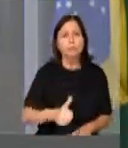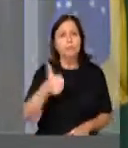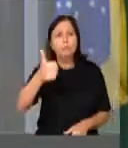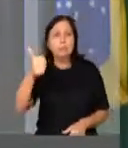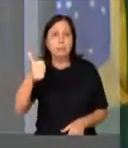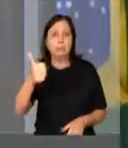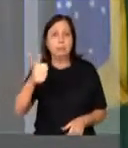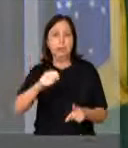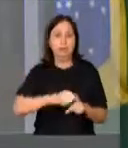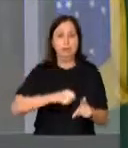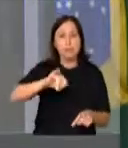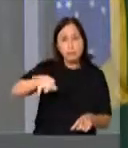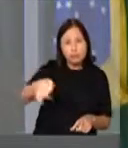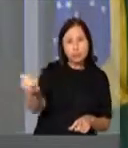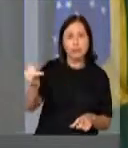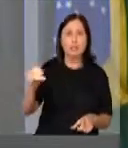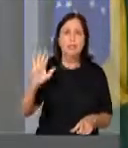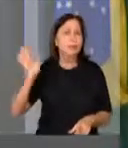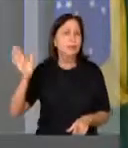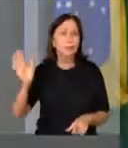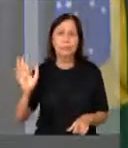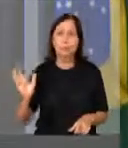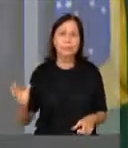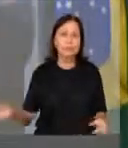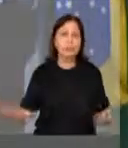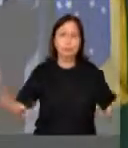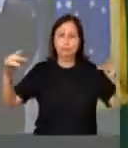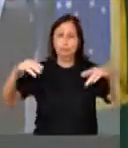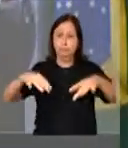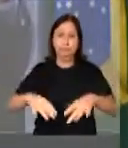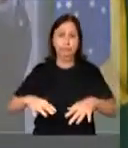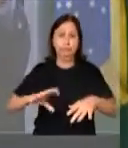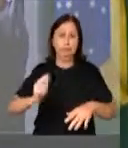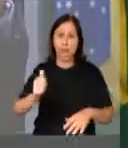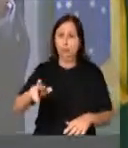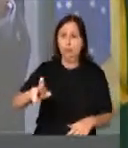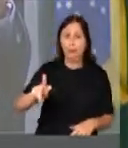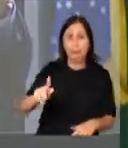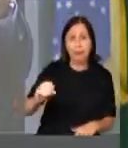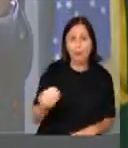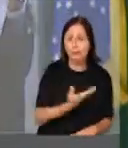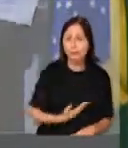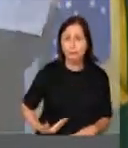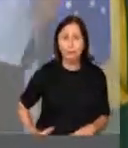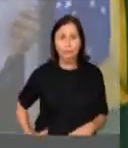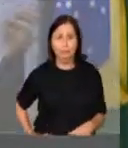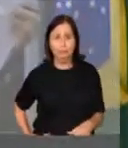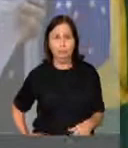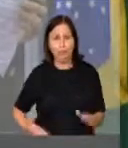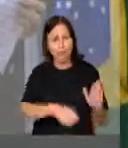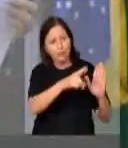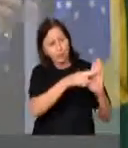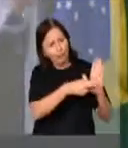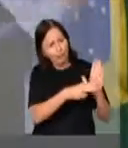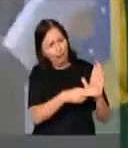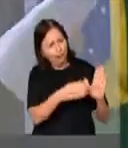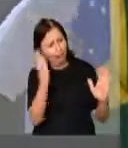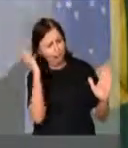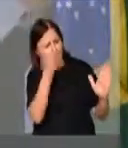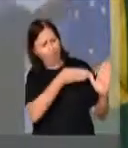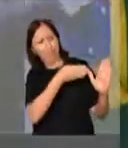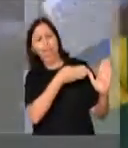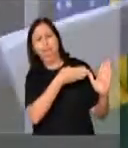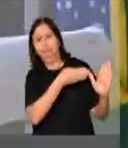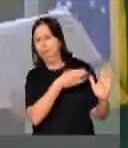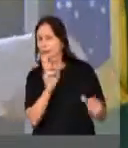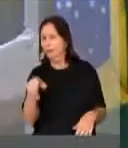a maioria dos cargos do governo foram compostos sem essas prerrogativas. Então o que é que o governo está dizendo? Ele monta